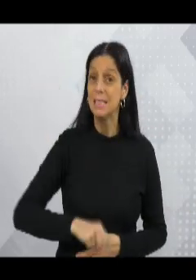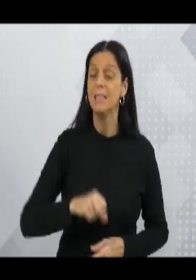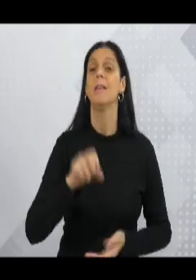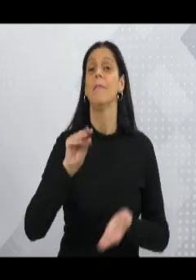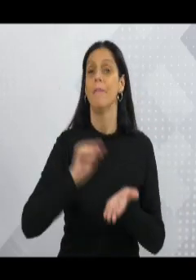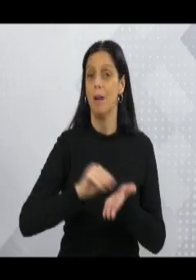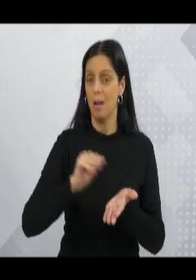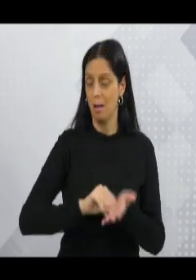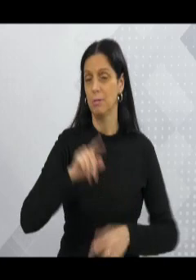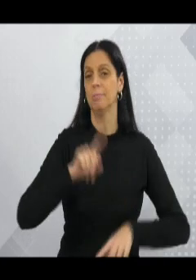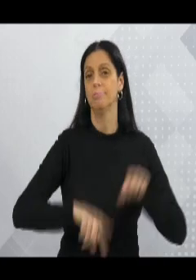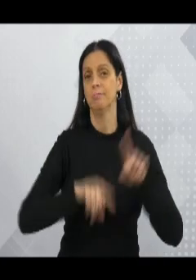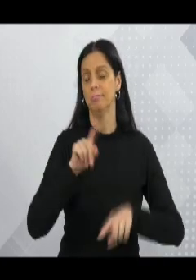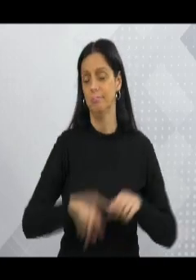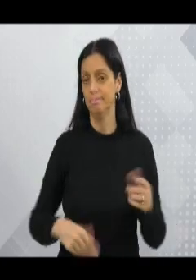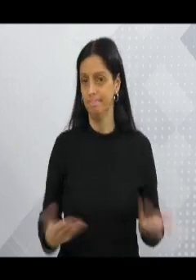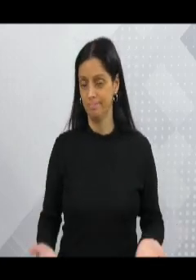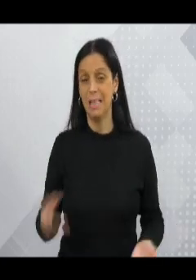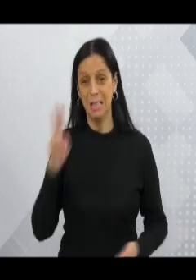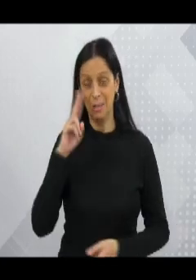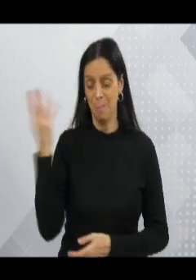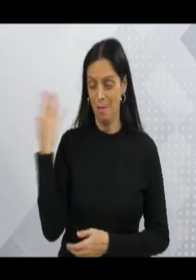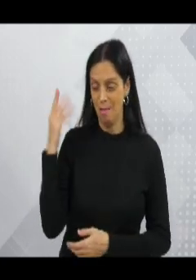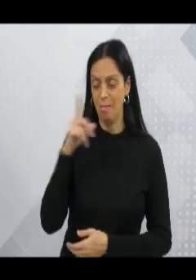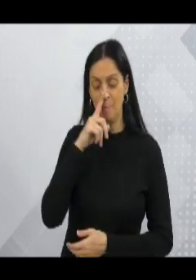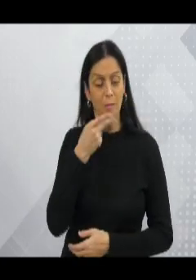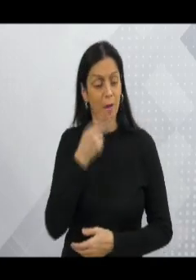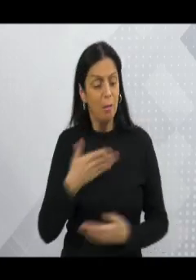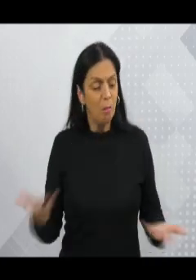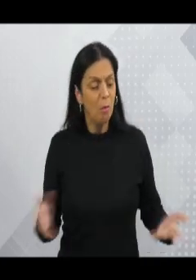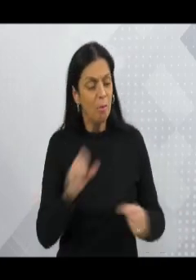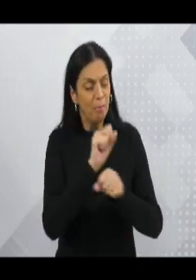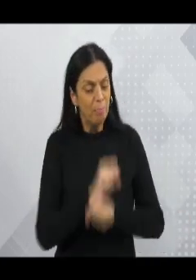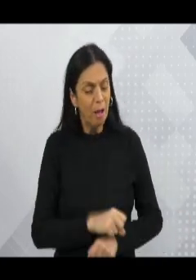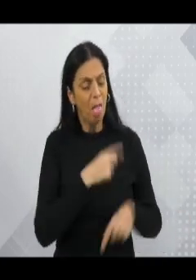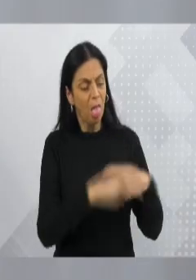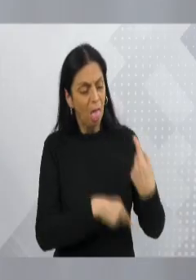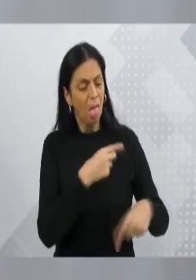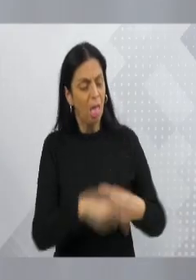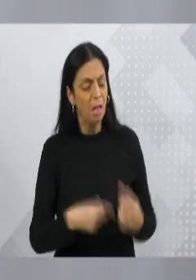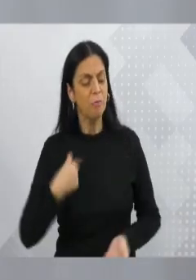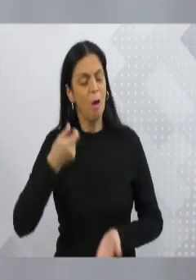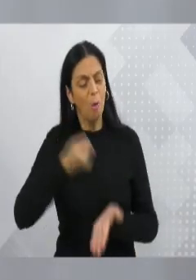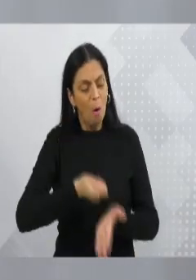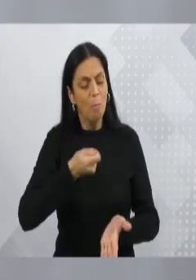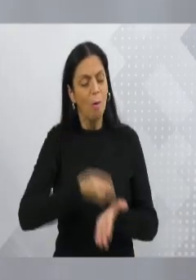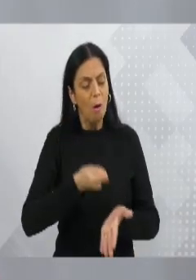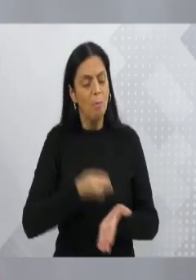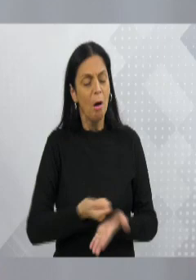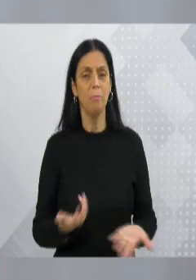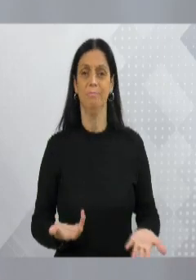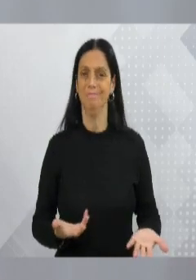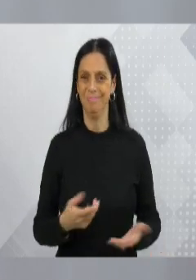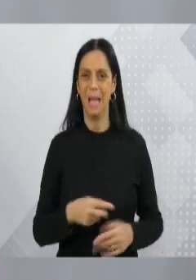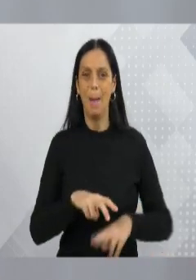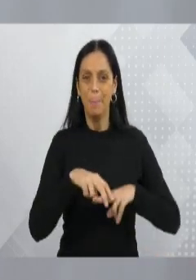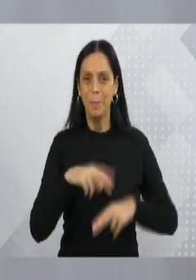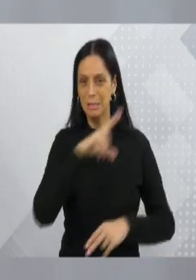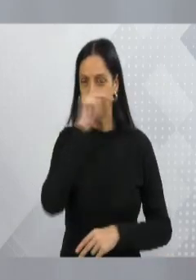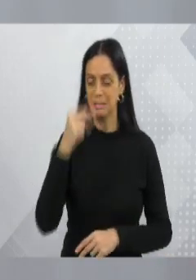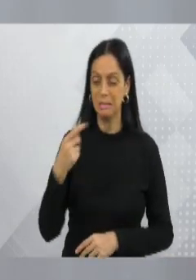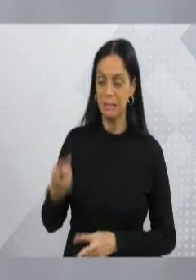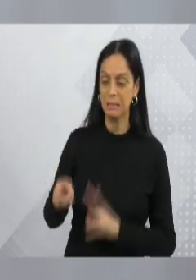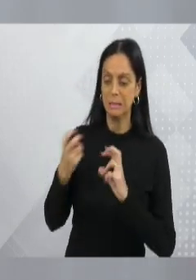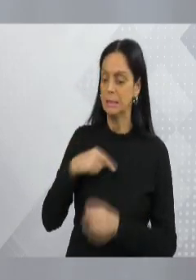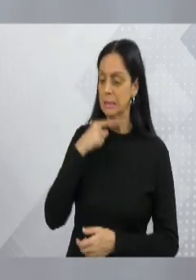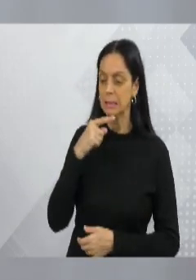faltando então para inclusive minha mãe falou assim ó para de ficar me enrolando tô 30 dias cobrando de vocês e vocês aí desculpa aí quando viu que não dava para enganar a mãe realmente